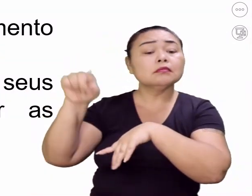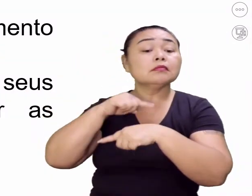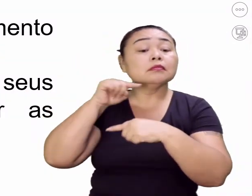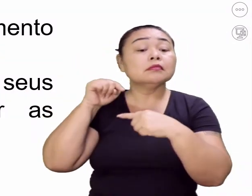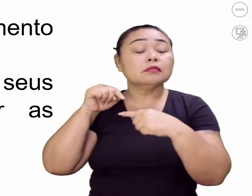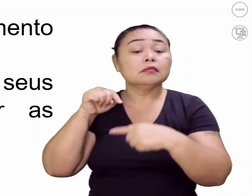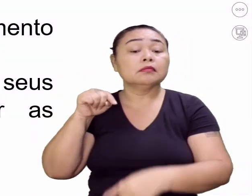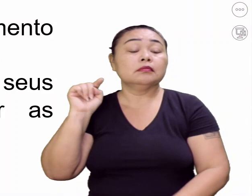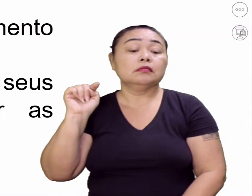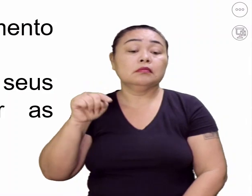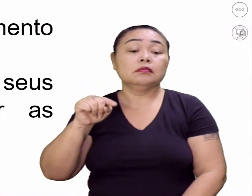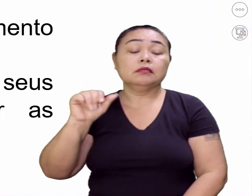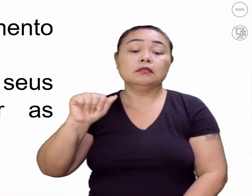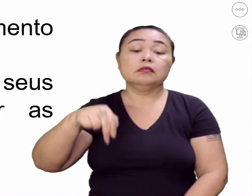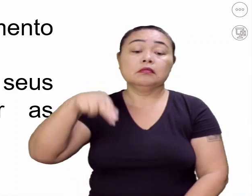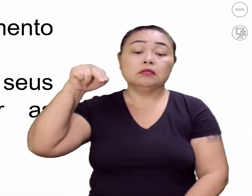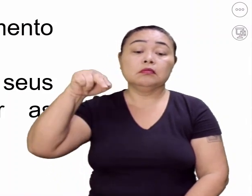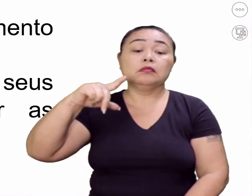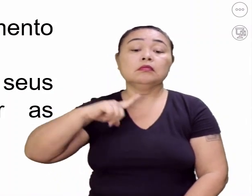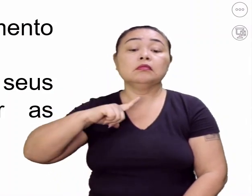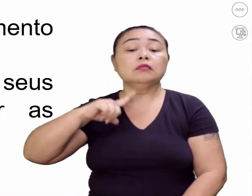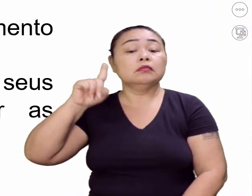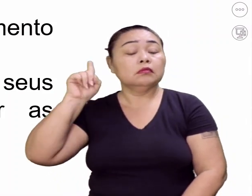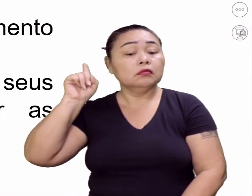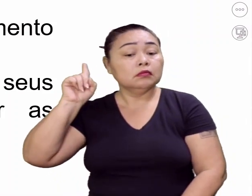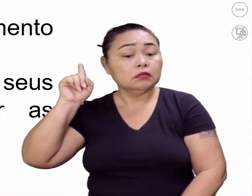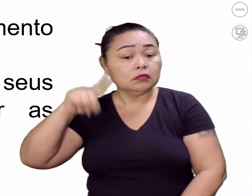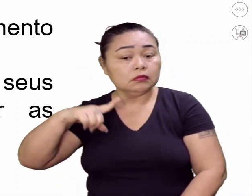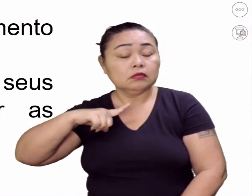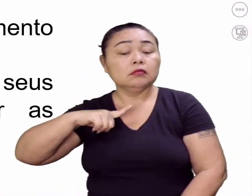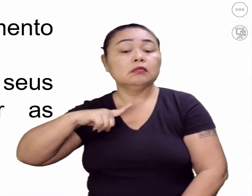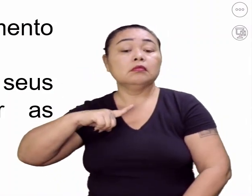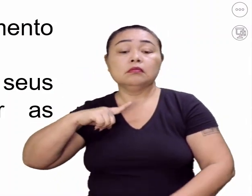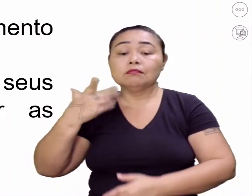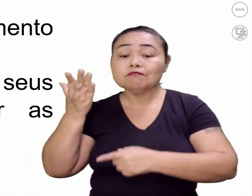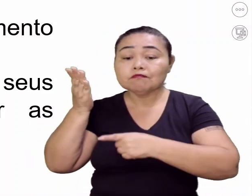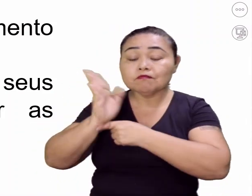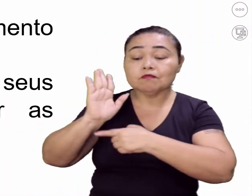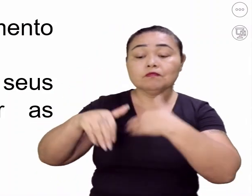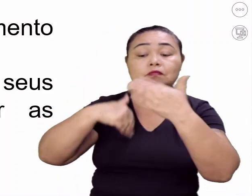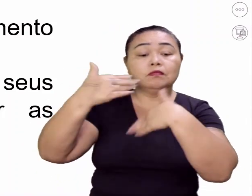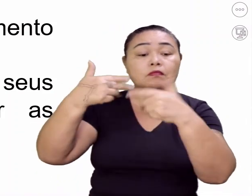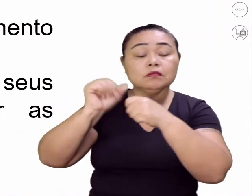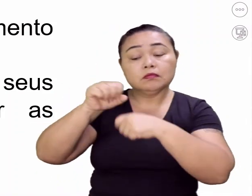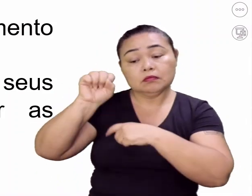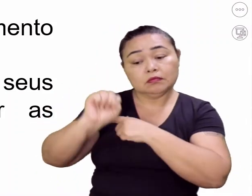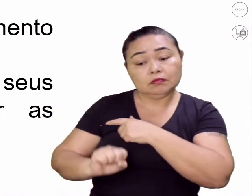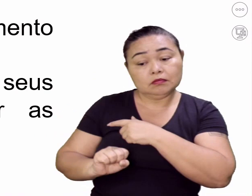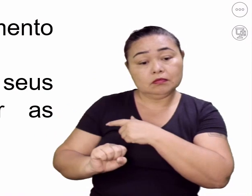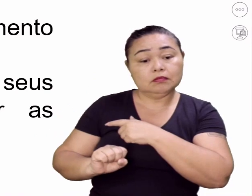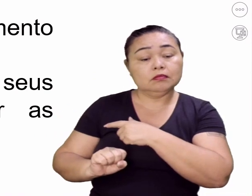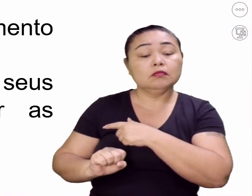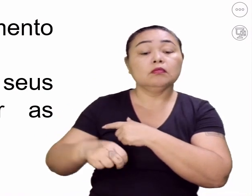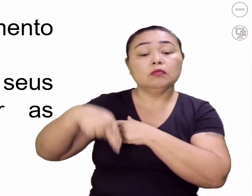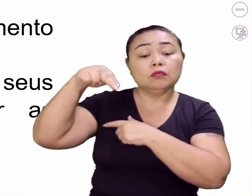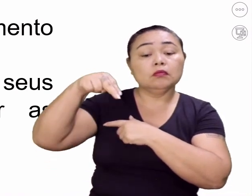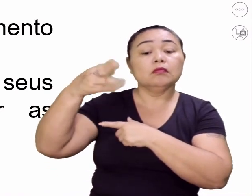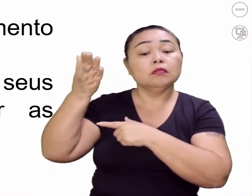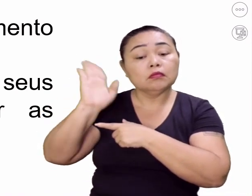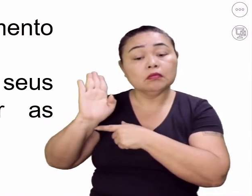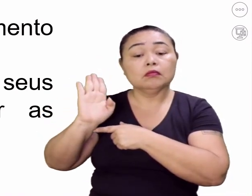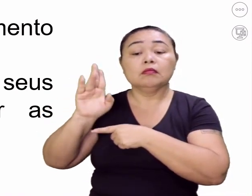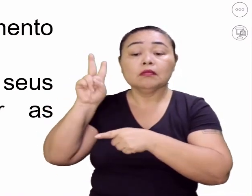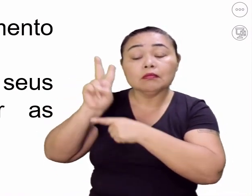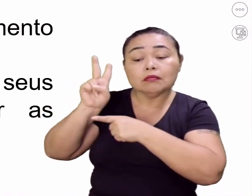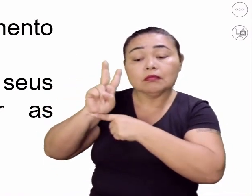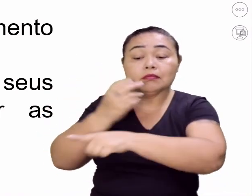que, vamos lá, o Norte sustentará o desenvolvimento do Sul. B. O Norte